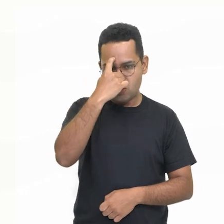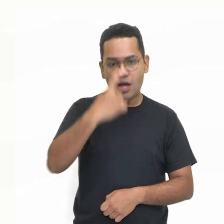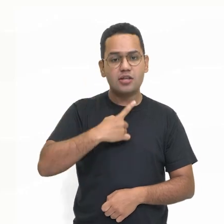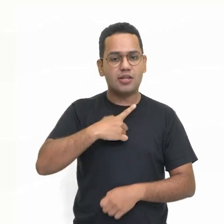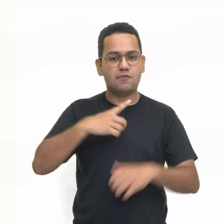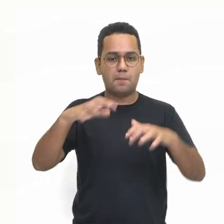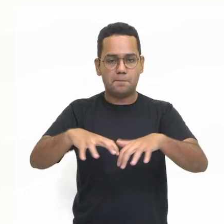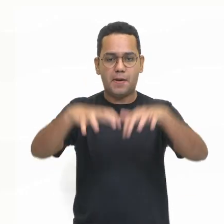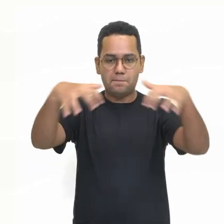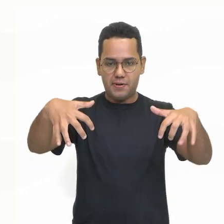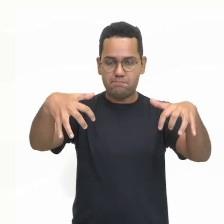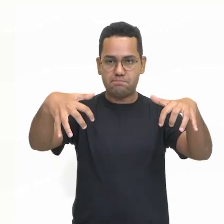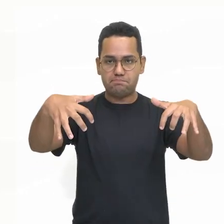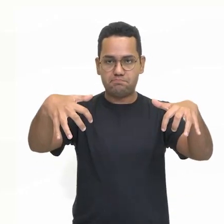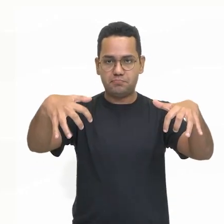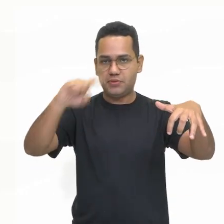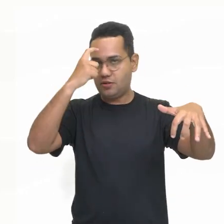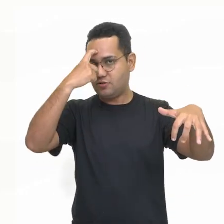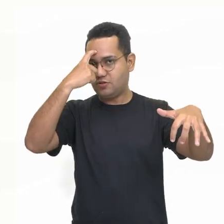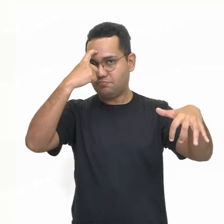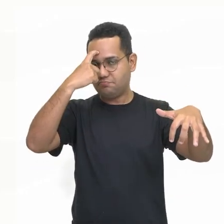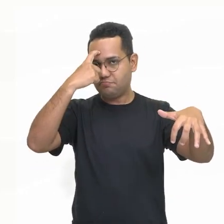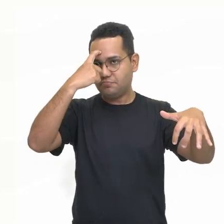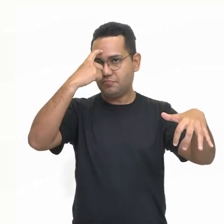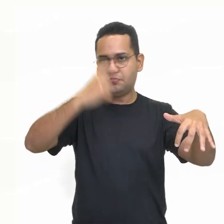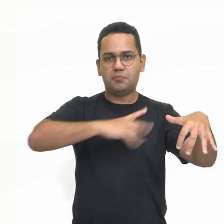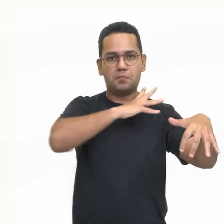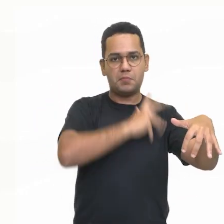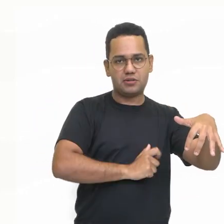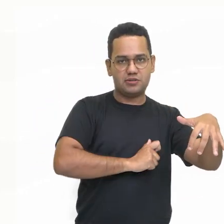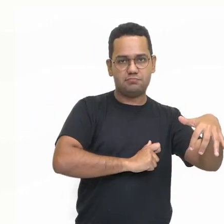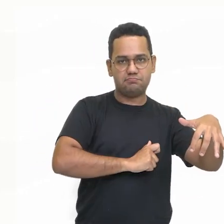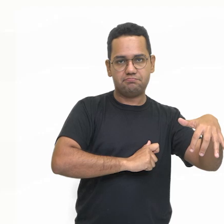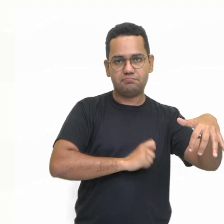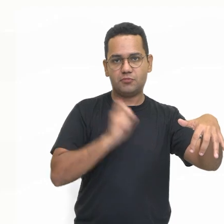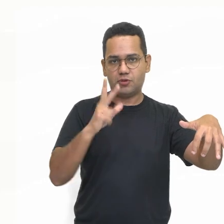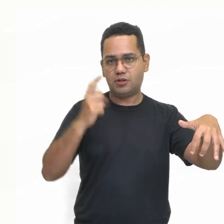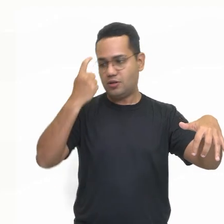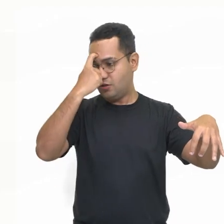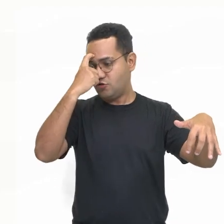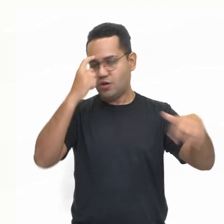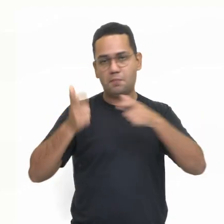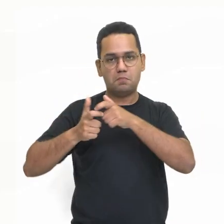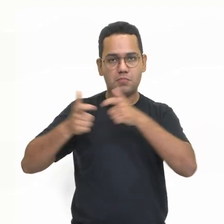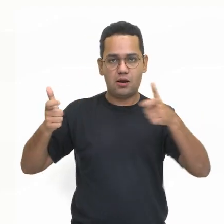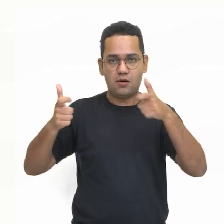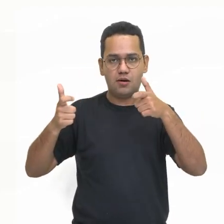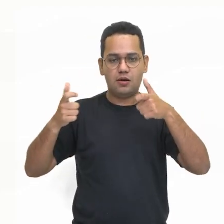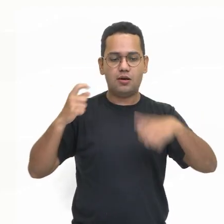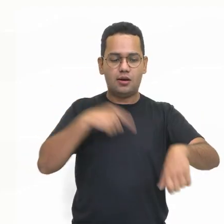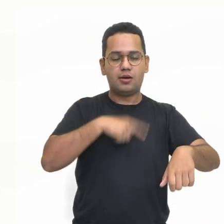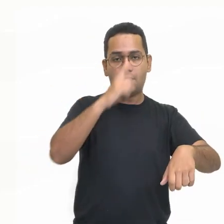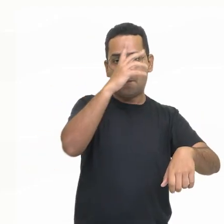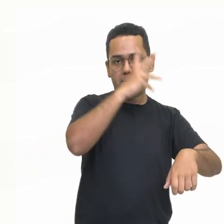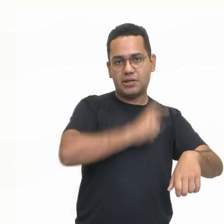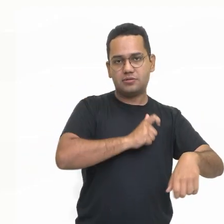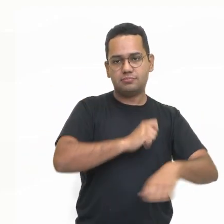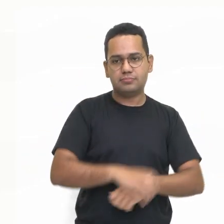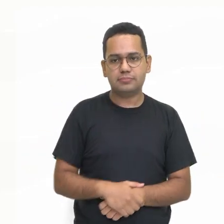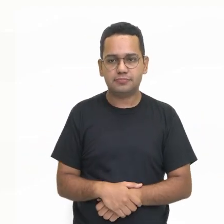2 estados independentes, sendo a Índia de um lado, né, um grande território a Índia, e o outro o